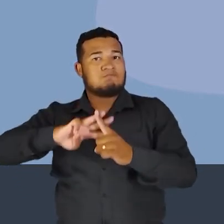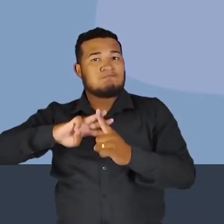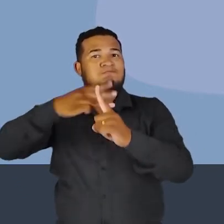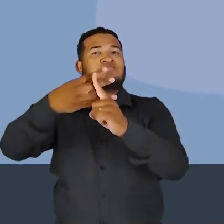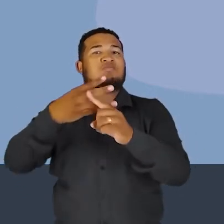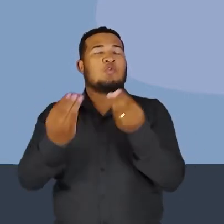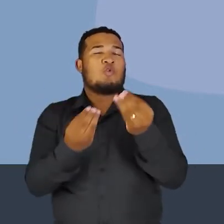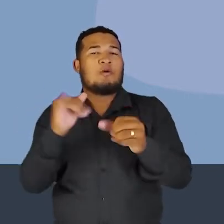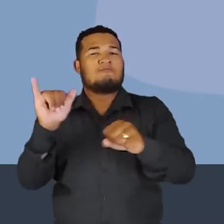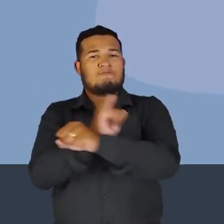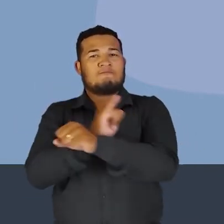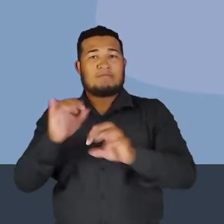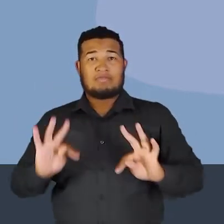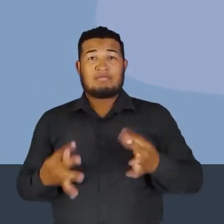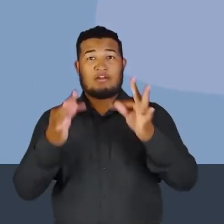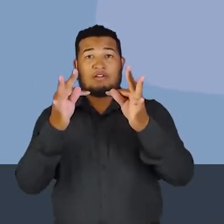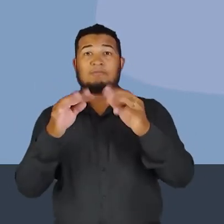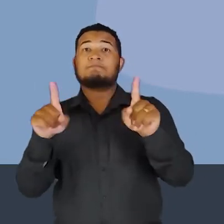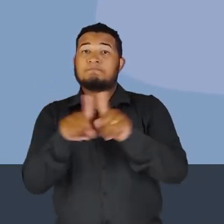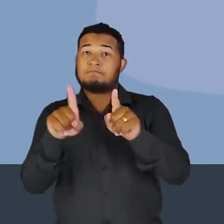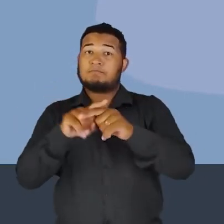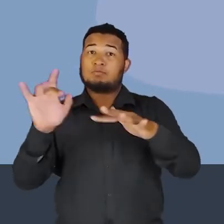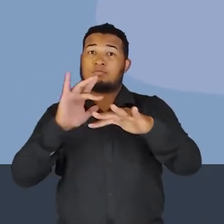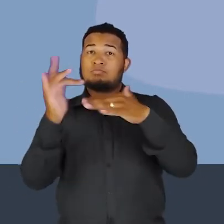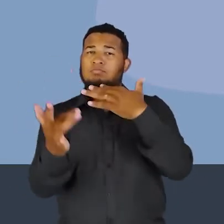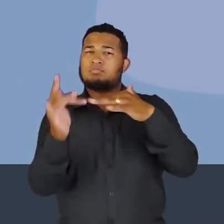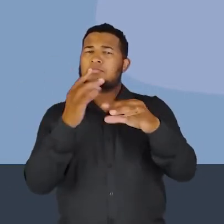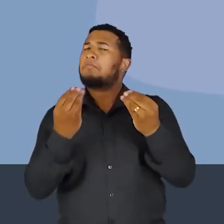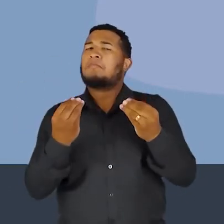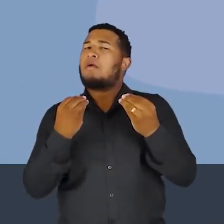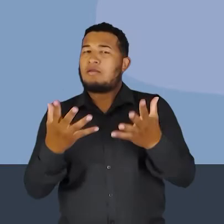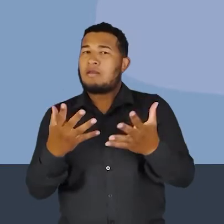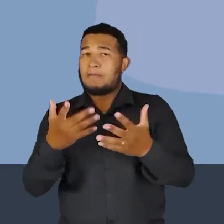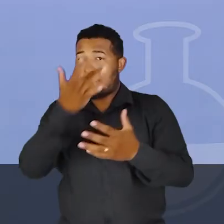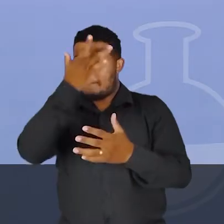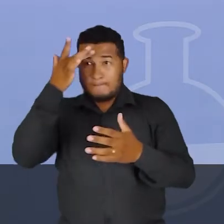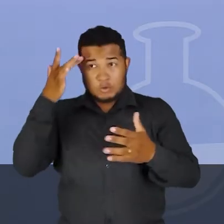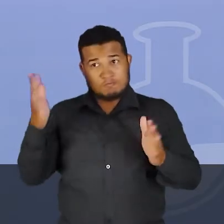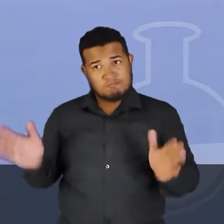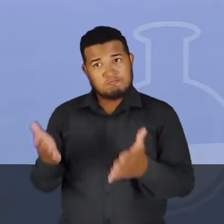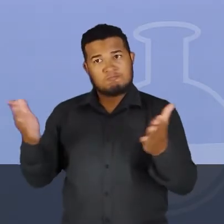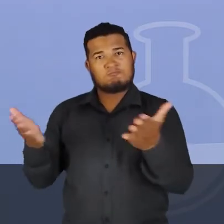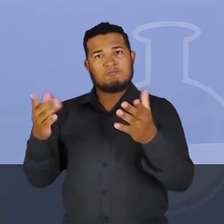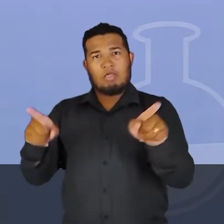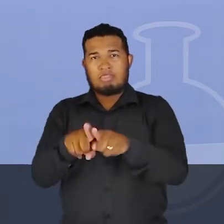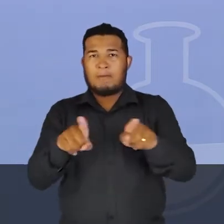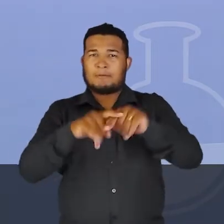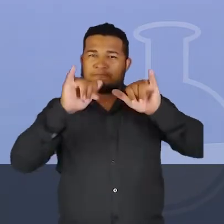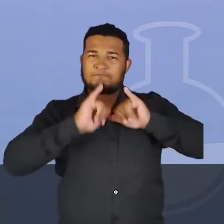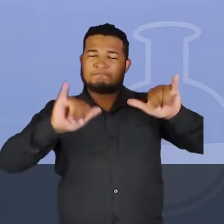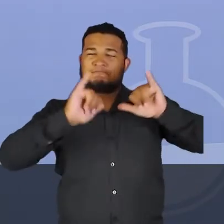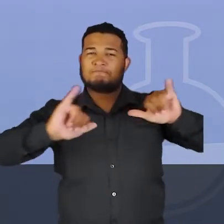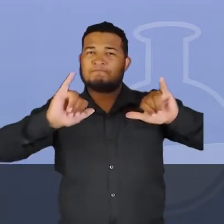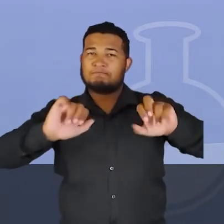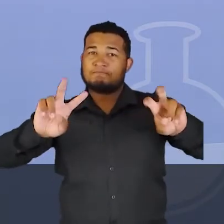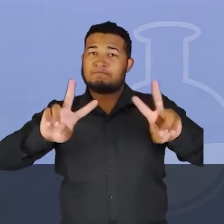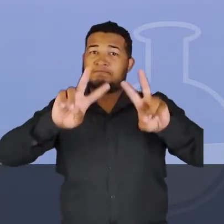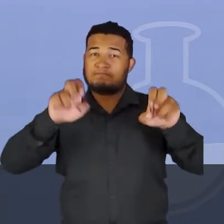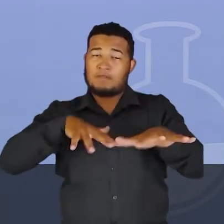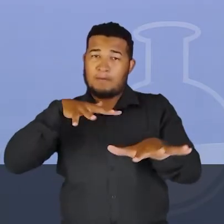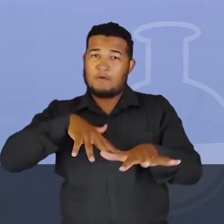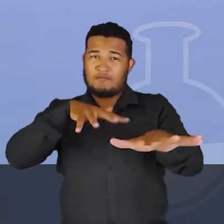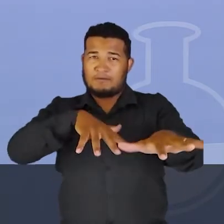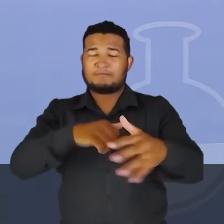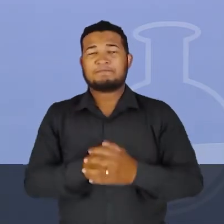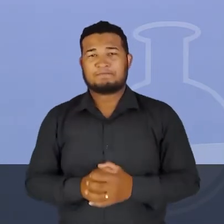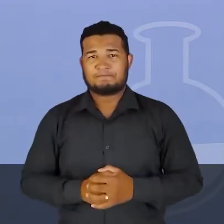recursos tecnológicos e as mídias sociais para mobilizar as pessoas e para divulgar a causa do seu movimento,